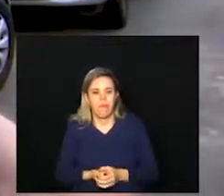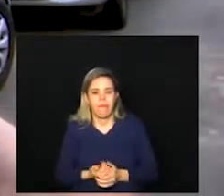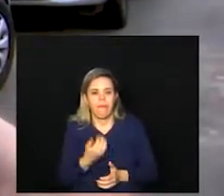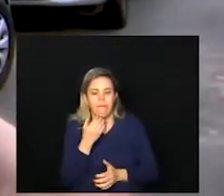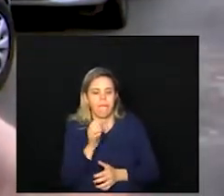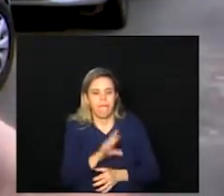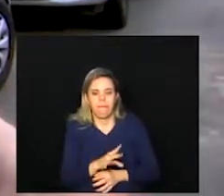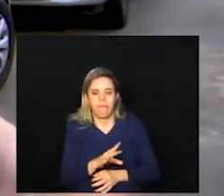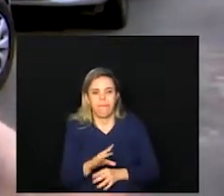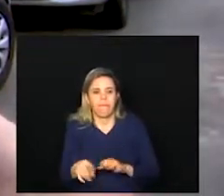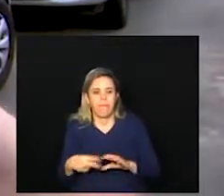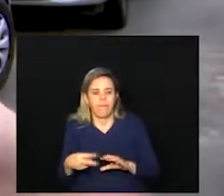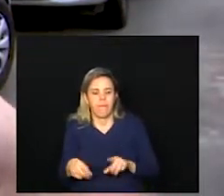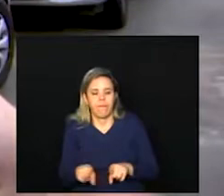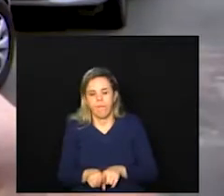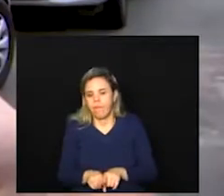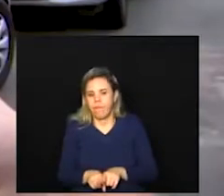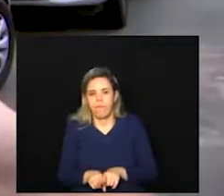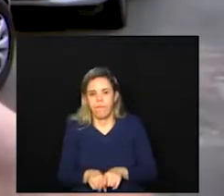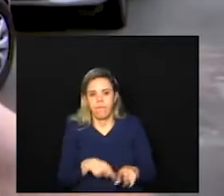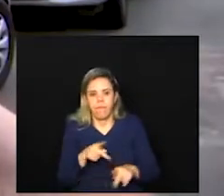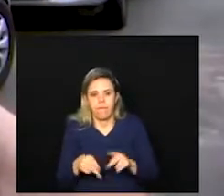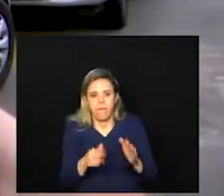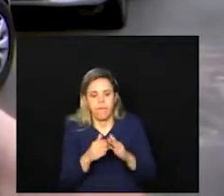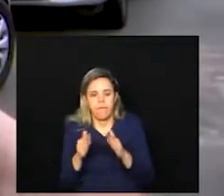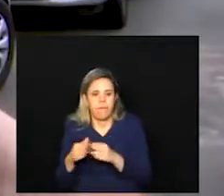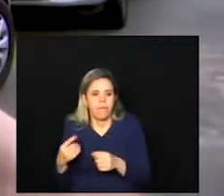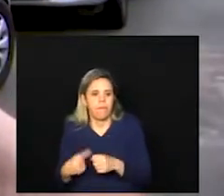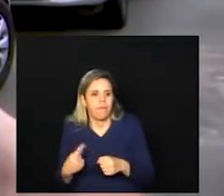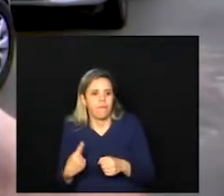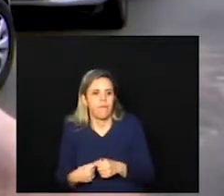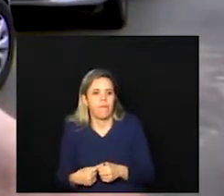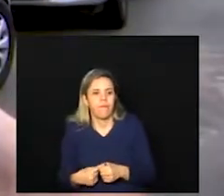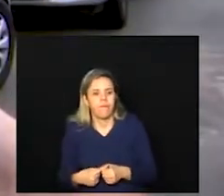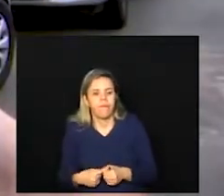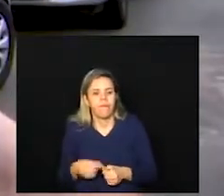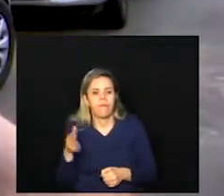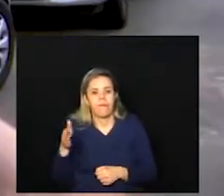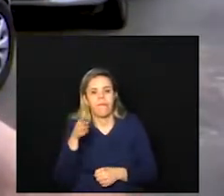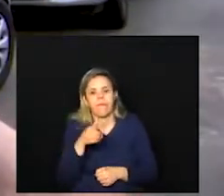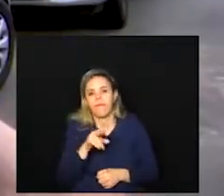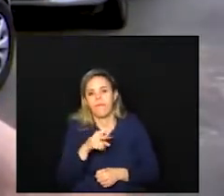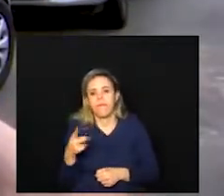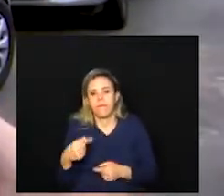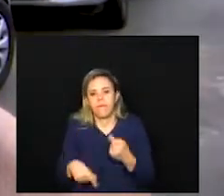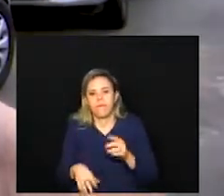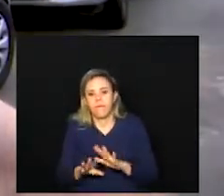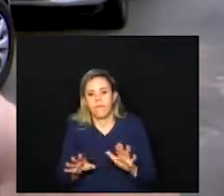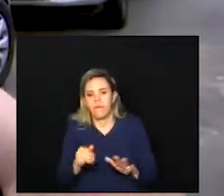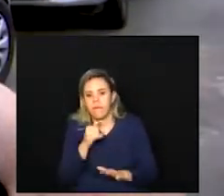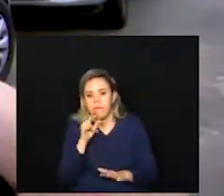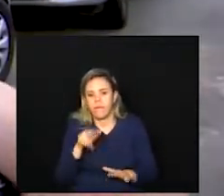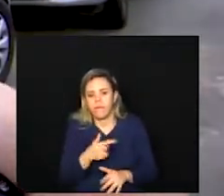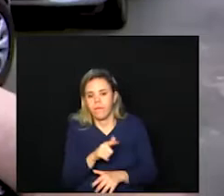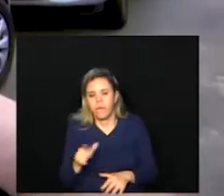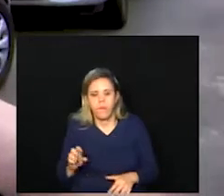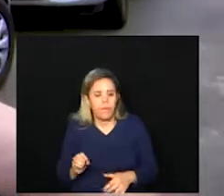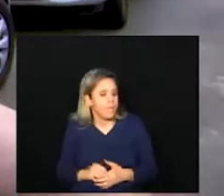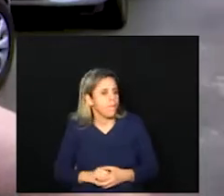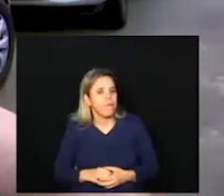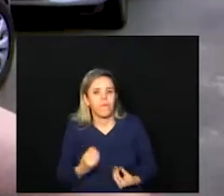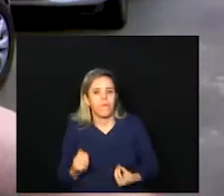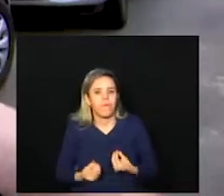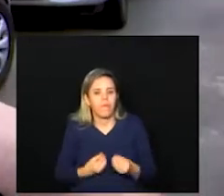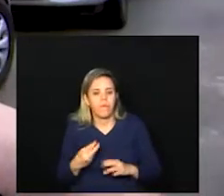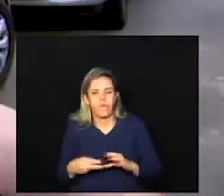pelo Executivo, mas também pelos moradores, pelos munícipes, nós andamos na contramão disso e nunca tivemos, como